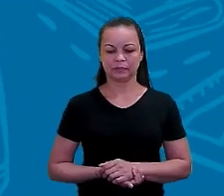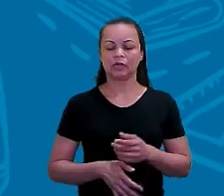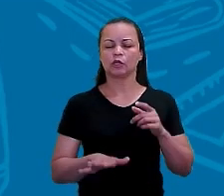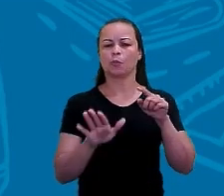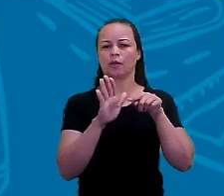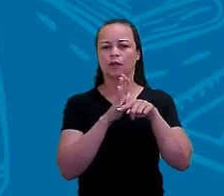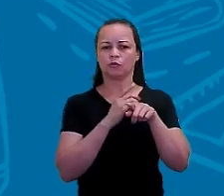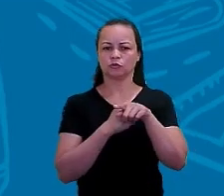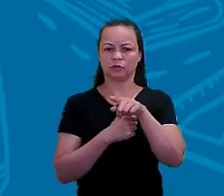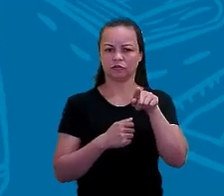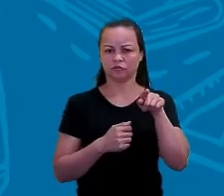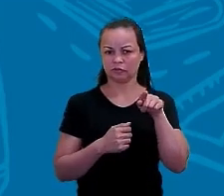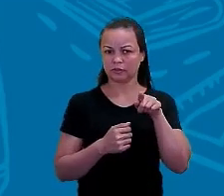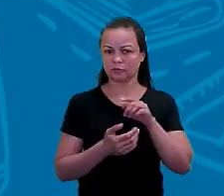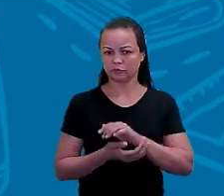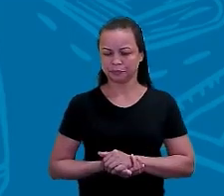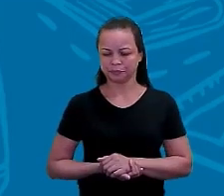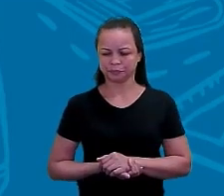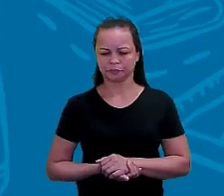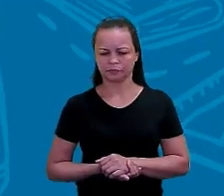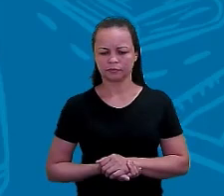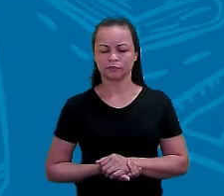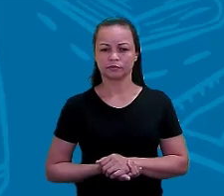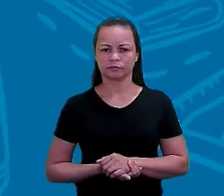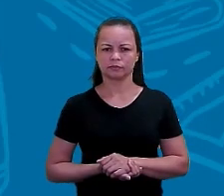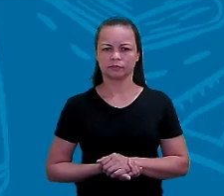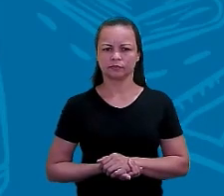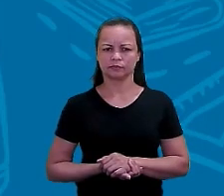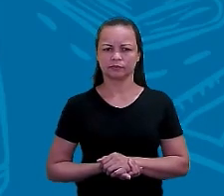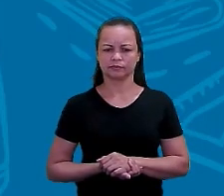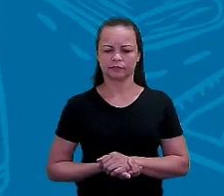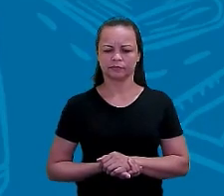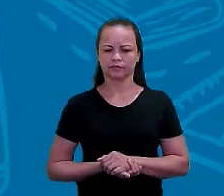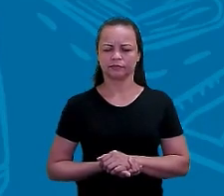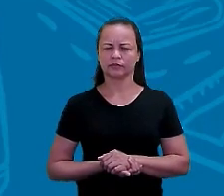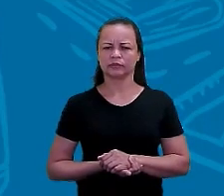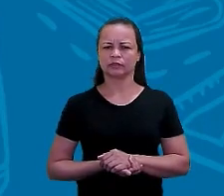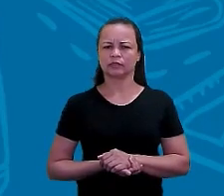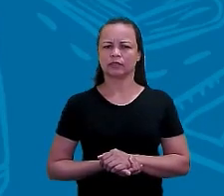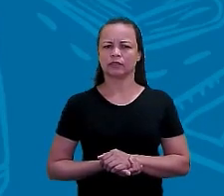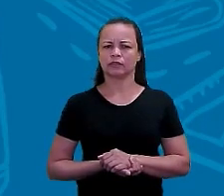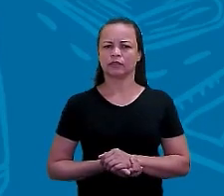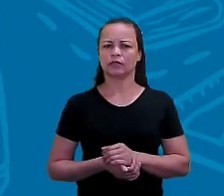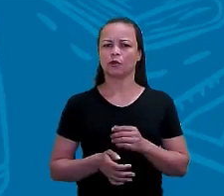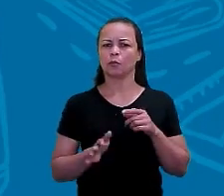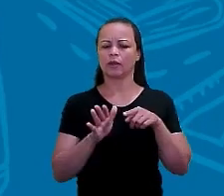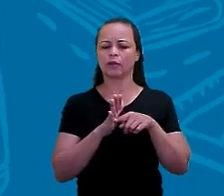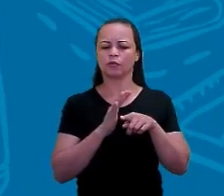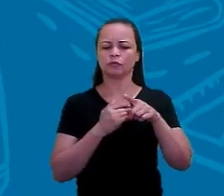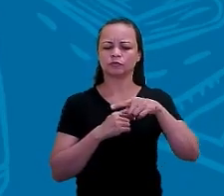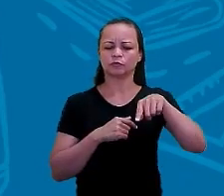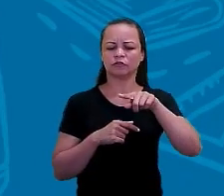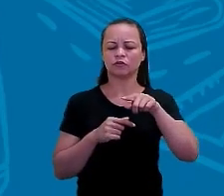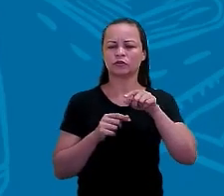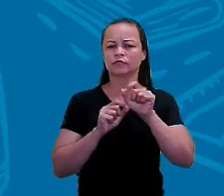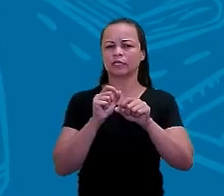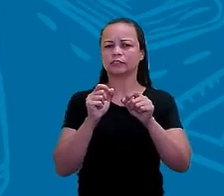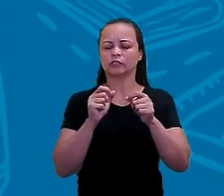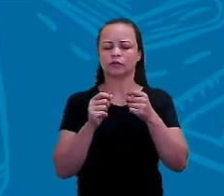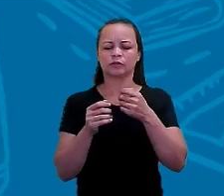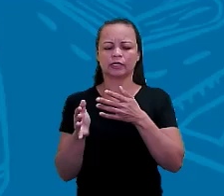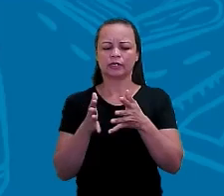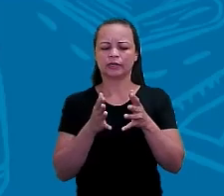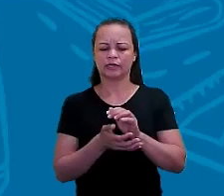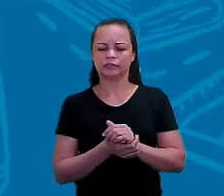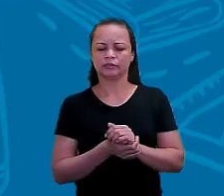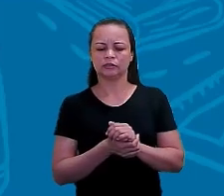para vocês, what did you do yesterday? What did you do yesterday? You don't know? Did you practice